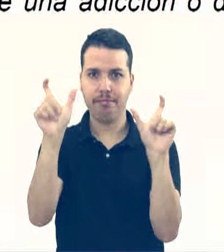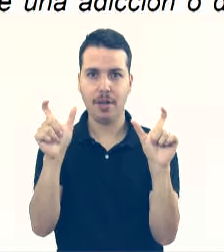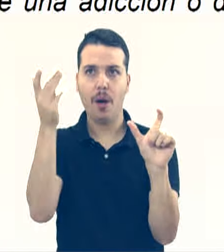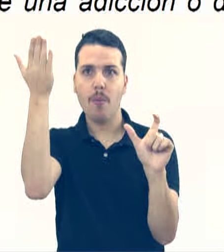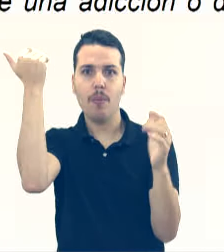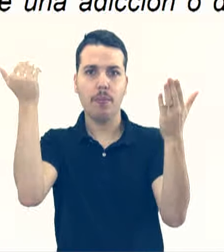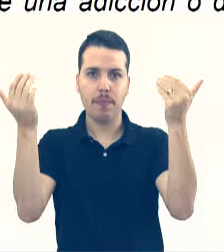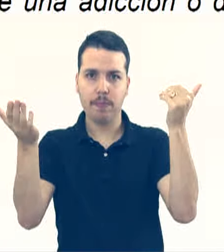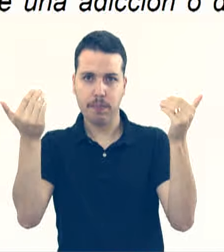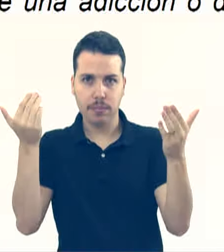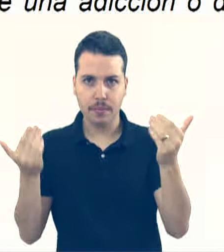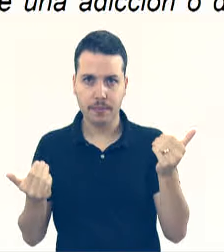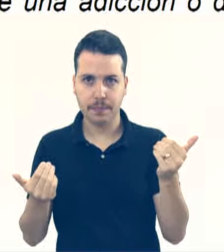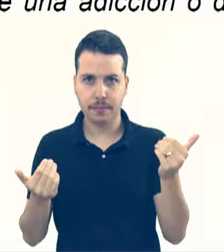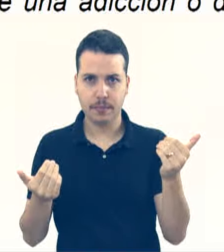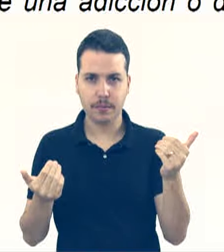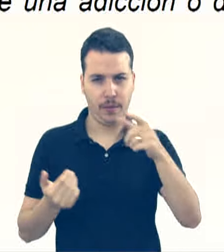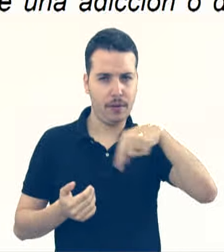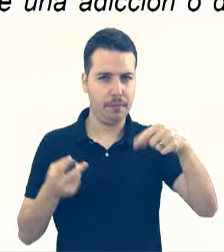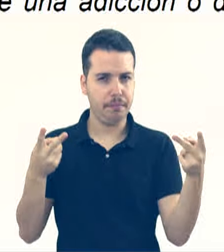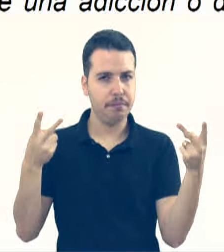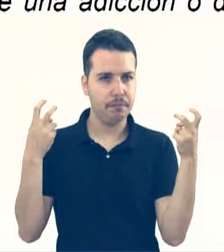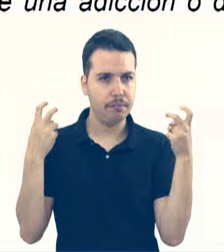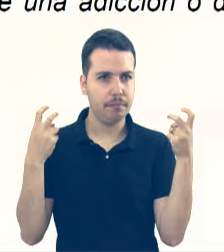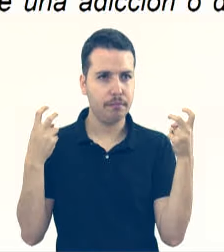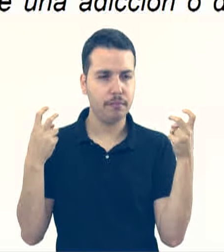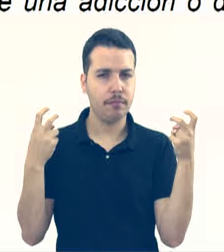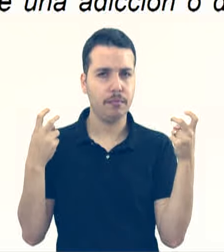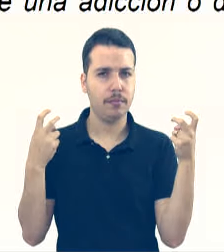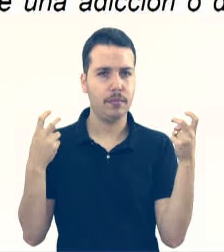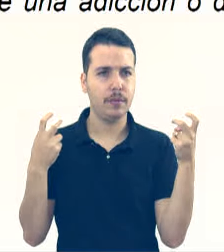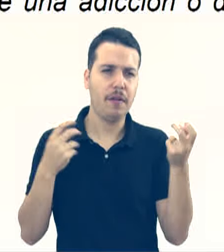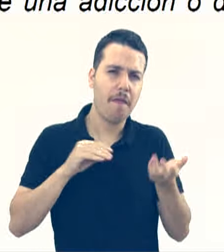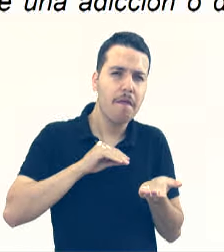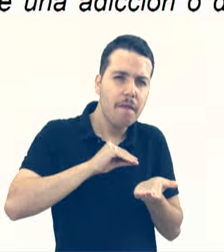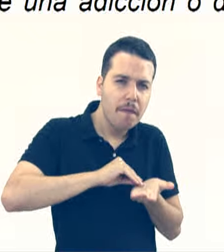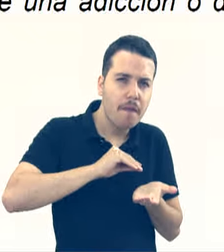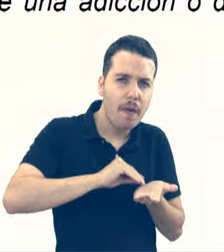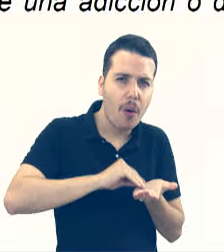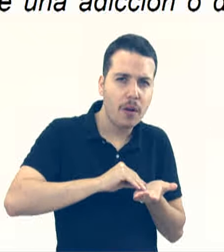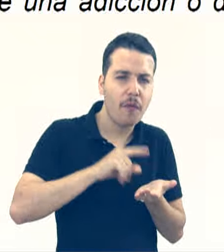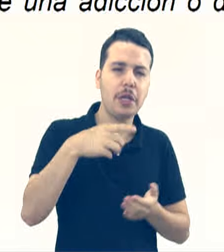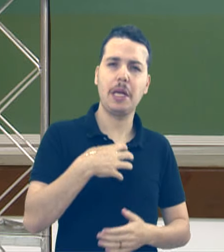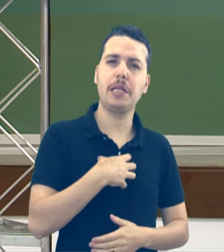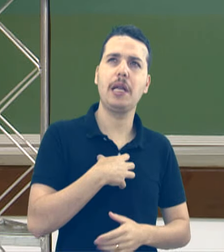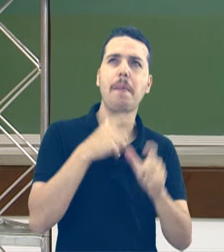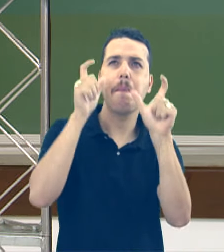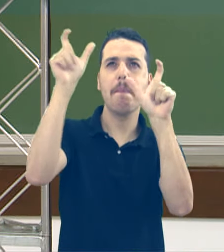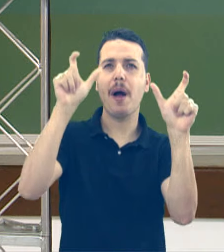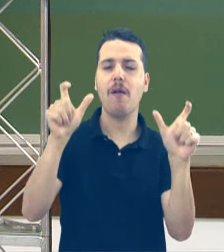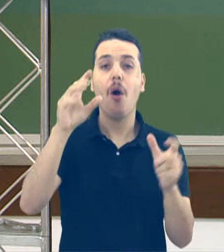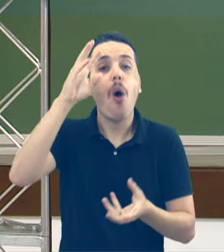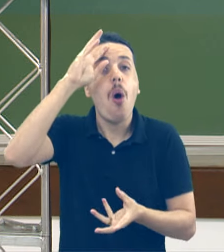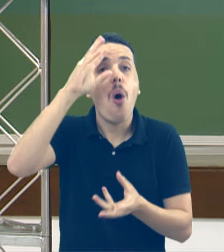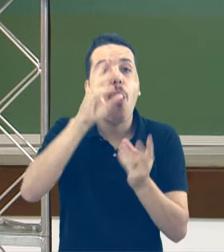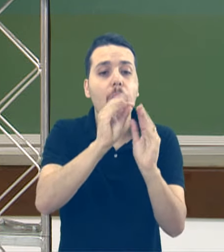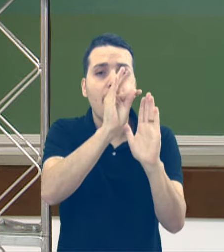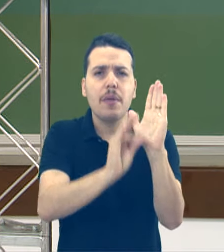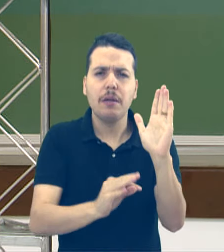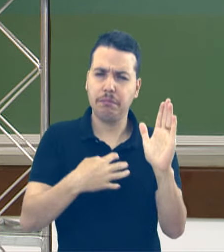texto, vocês sacaram? Assim falta, ou seja, faz falta para a compreensão do